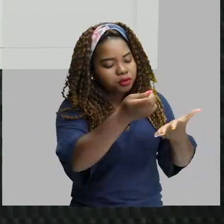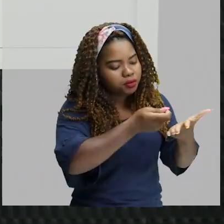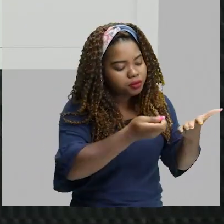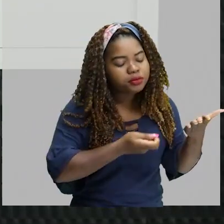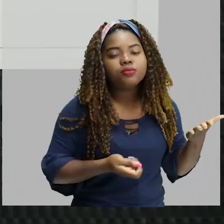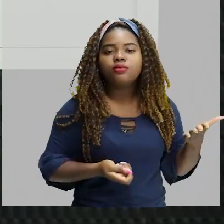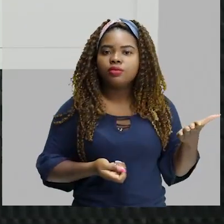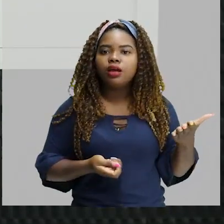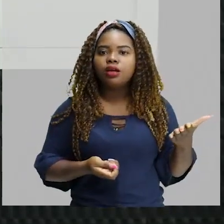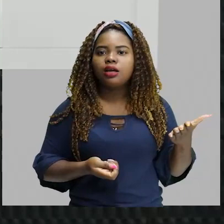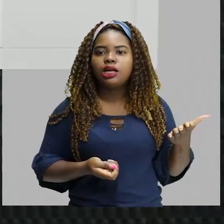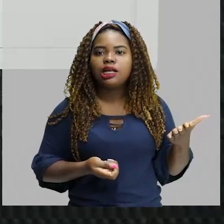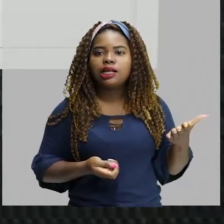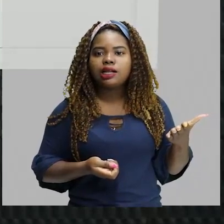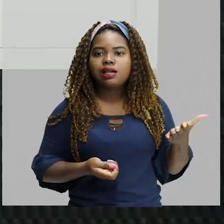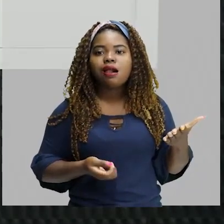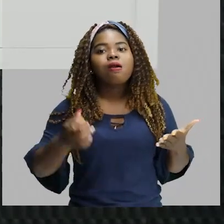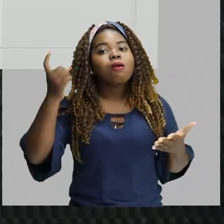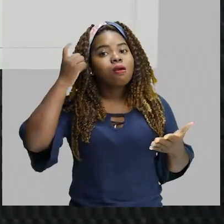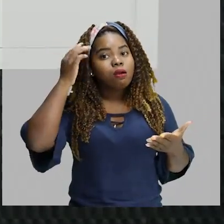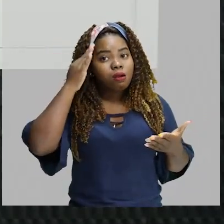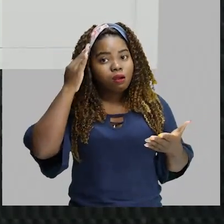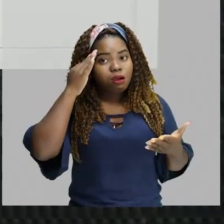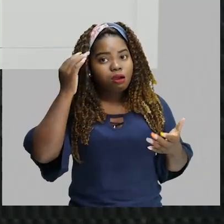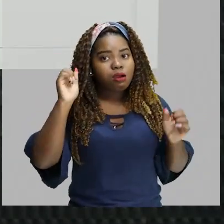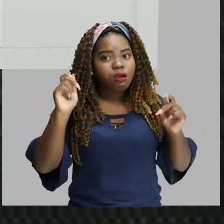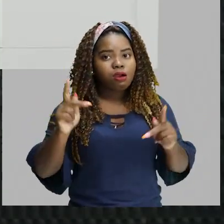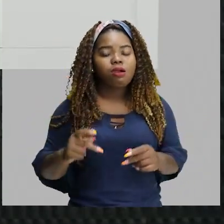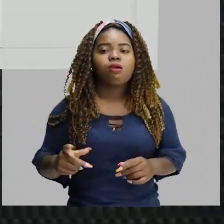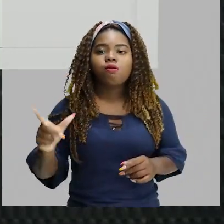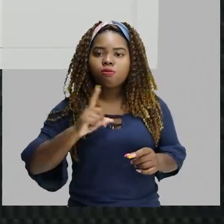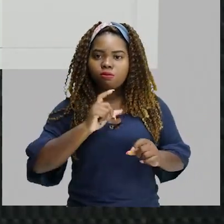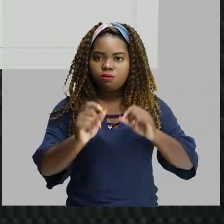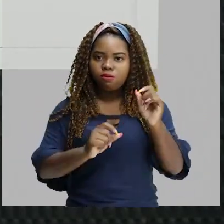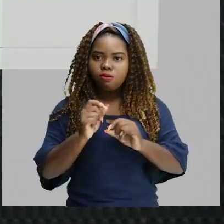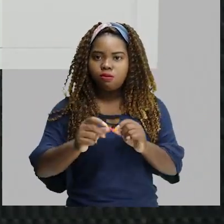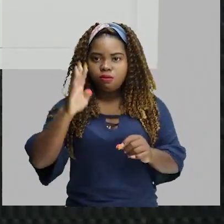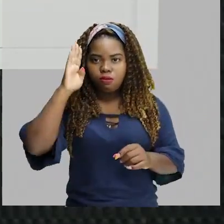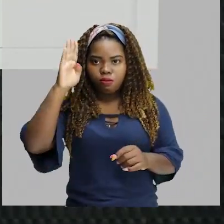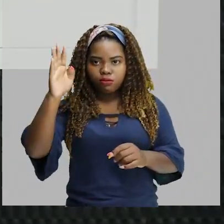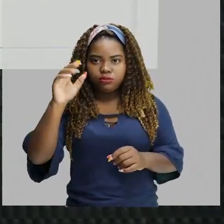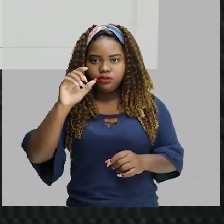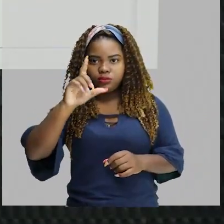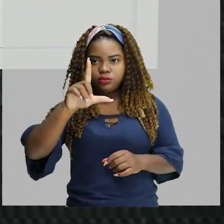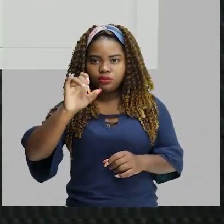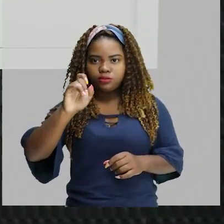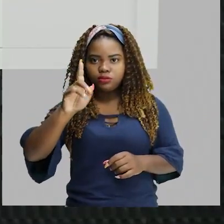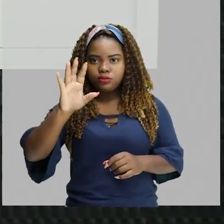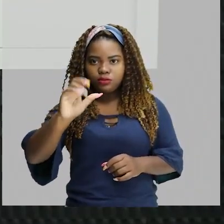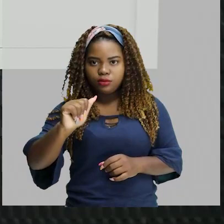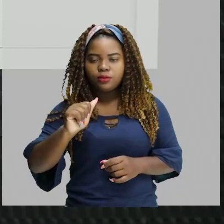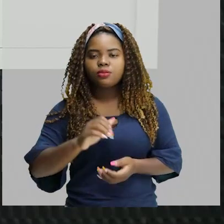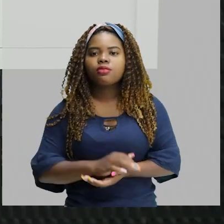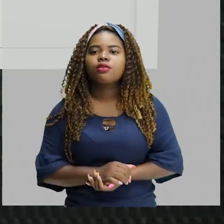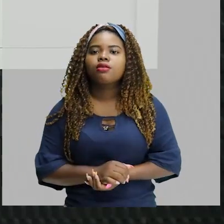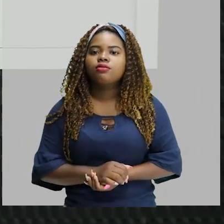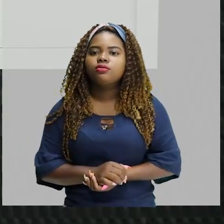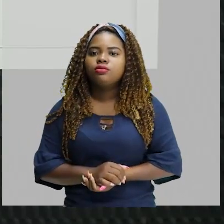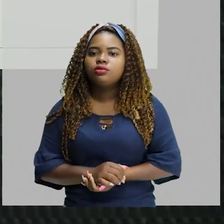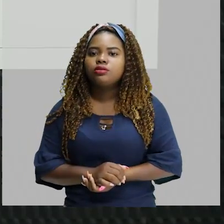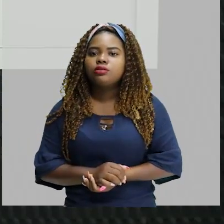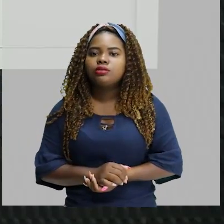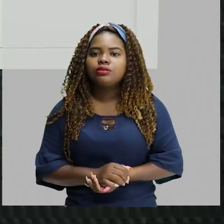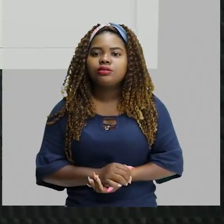verdade. Então, entenda desta forma, certo? Nós temos os princípios da lógica, os princípios da lógica, obviamente, vão